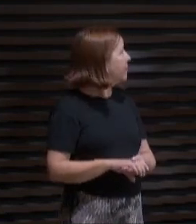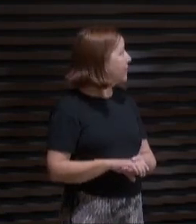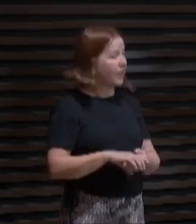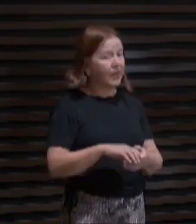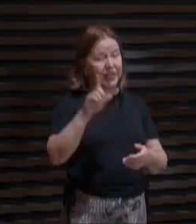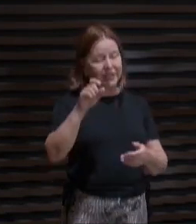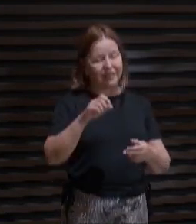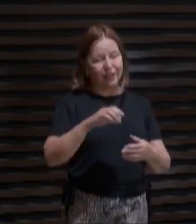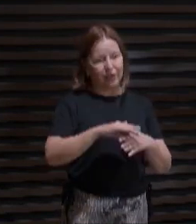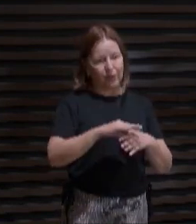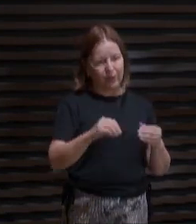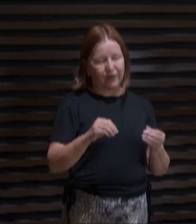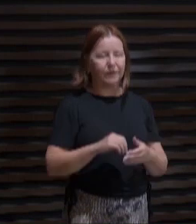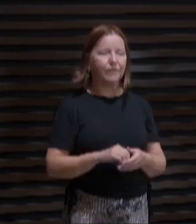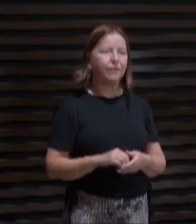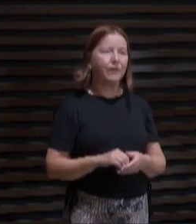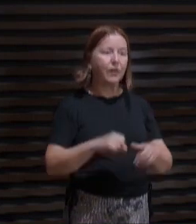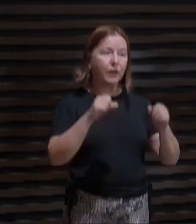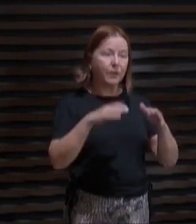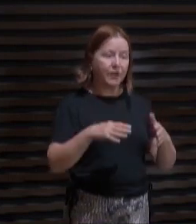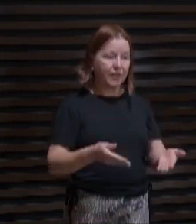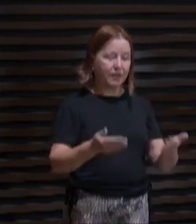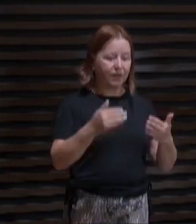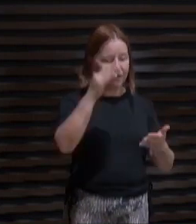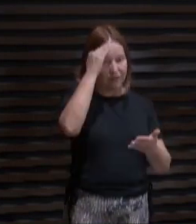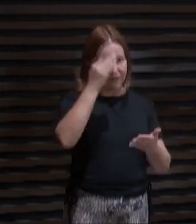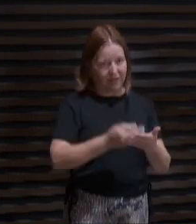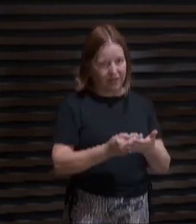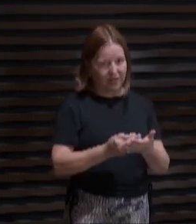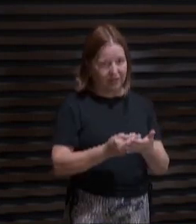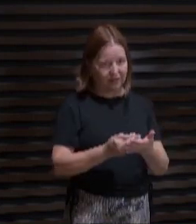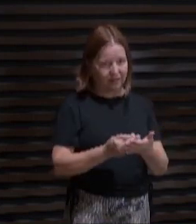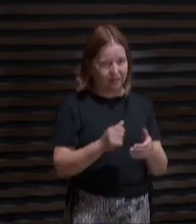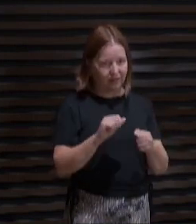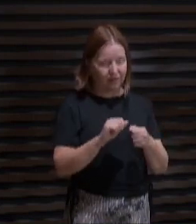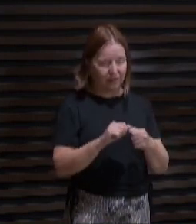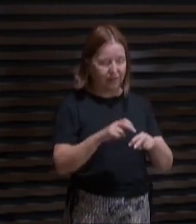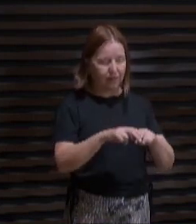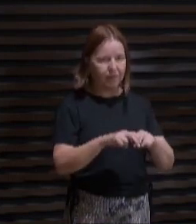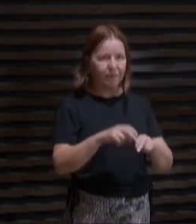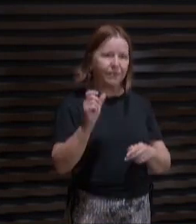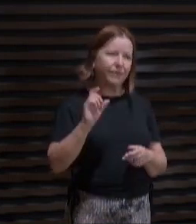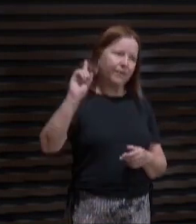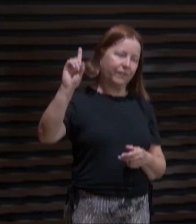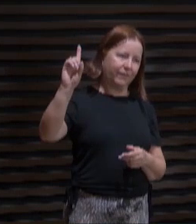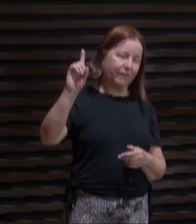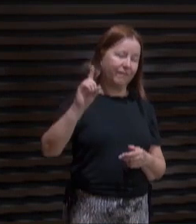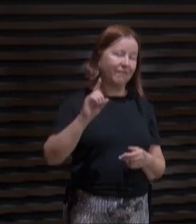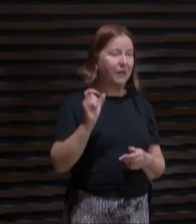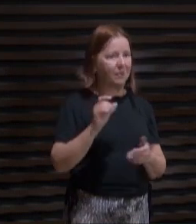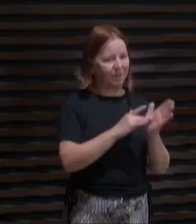Os milagres que geram a fé, eles são produzidos pela palavra de